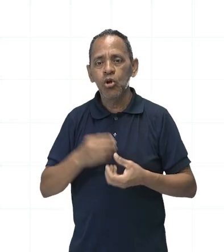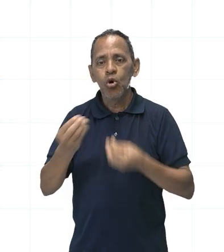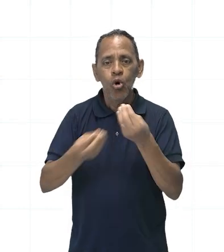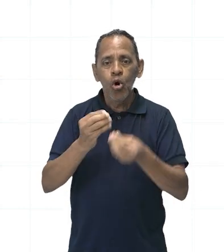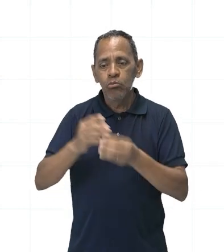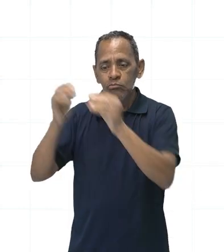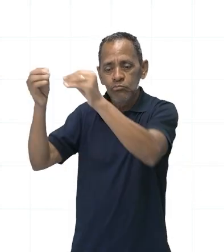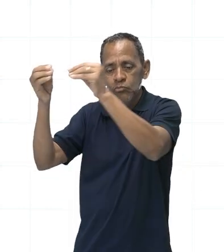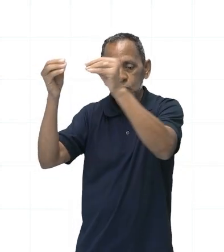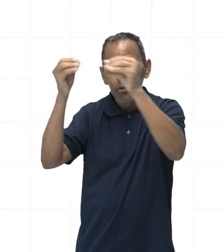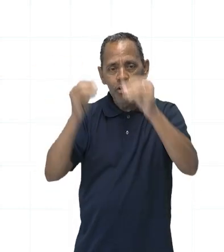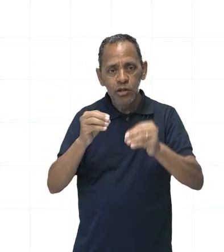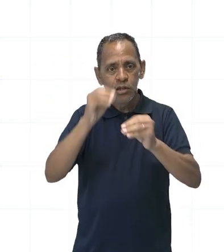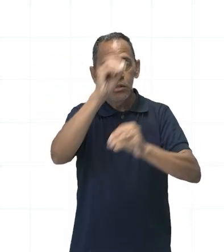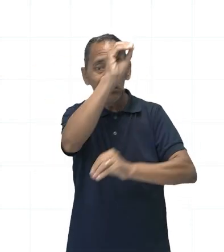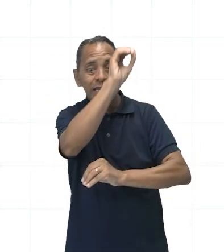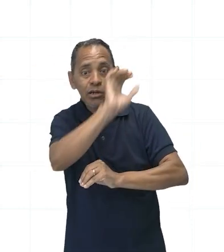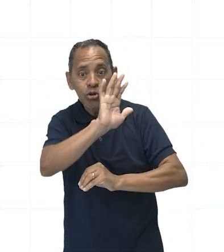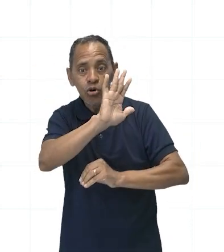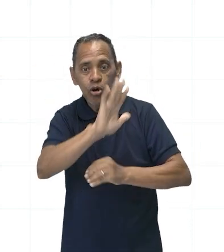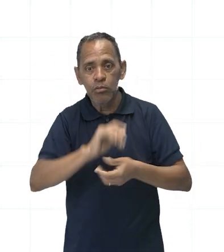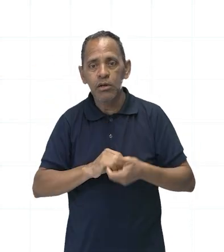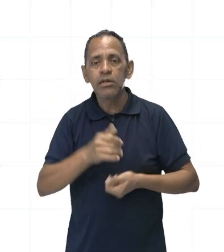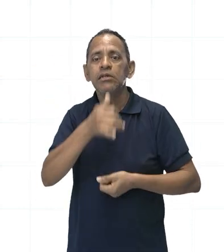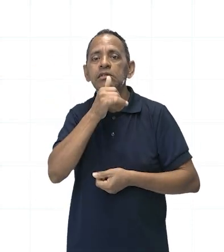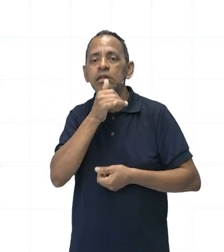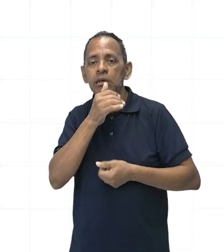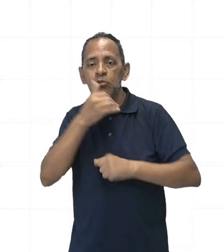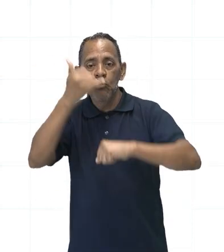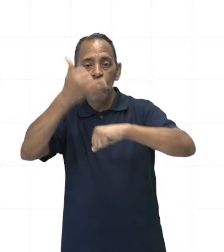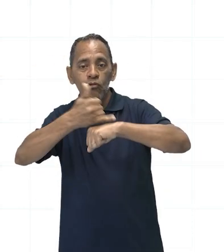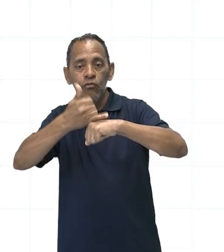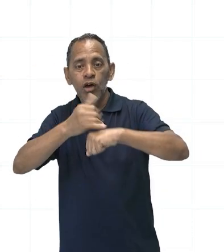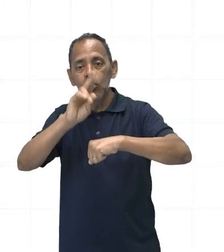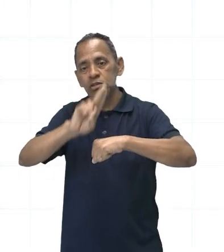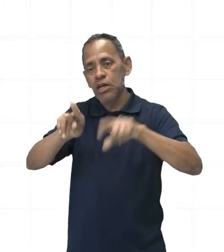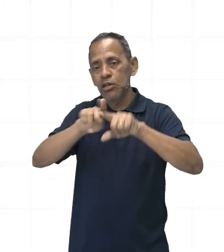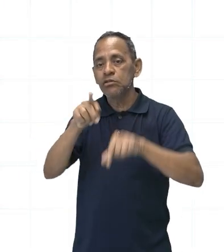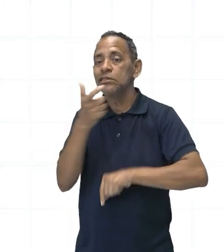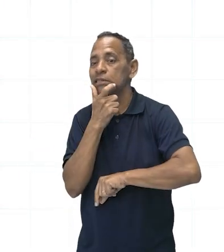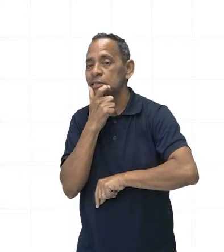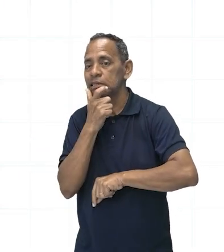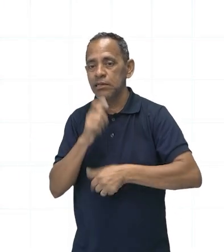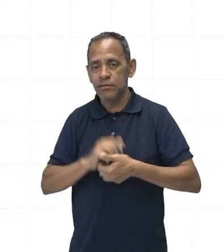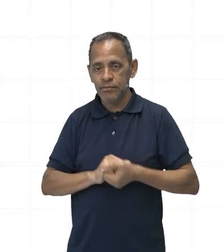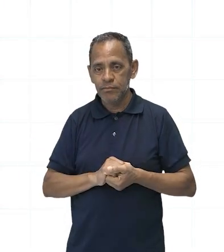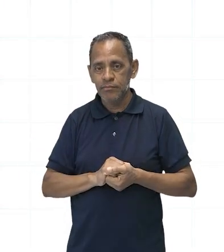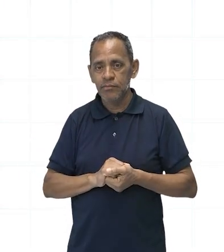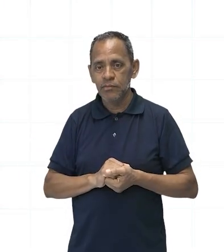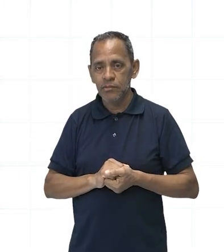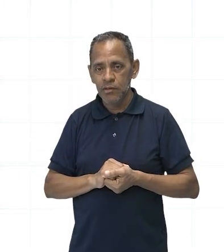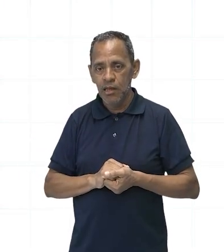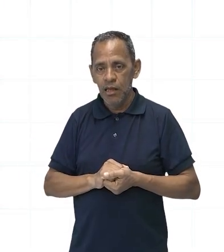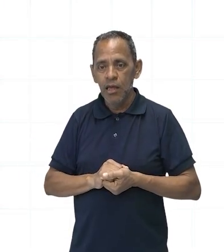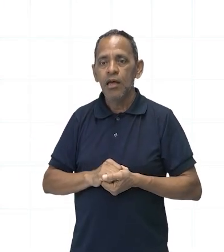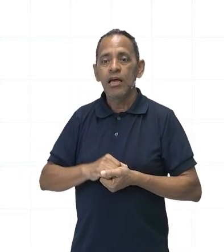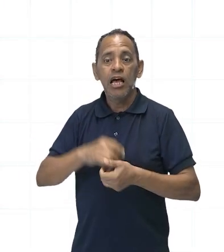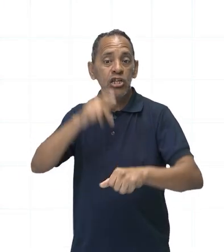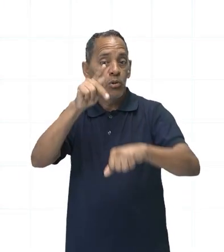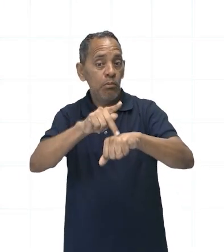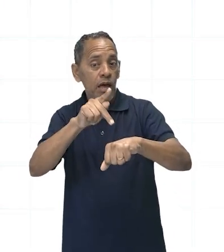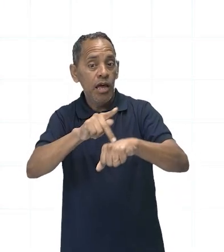onde? Da Europa. Por exemplo, o ferro utilizado veio da onde? Da Inglaterra. As mármores